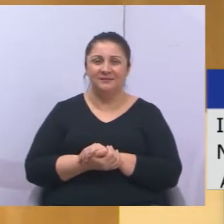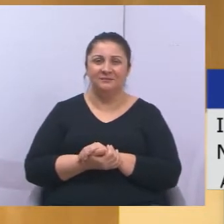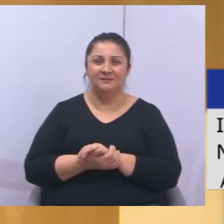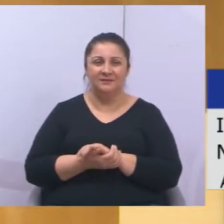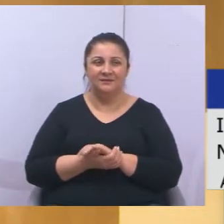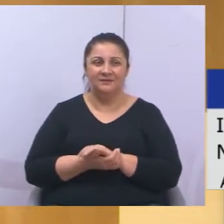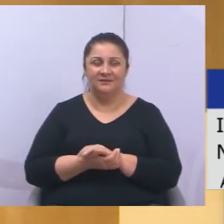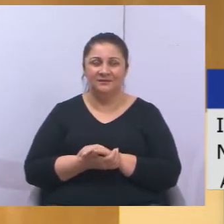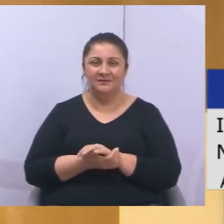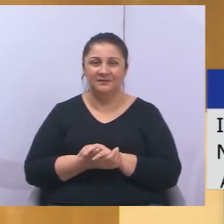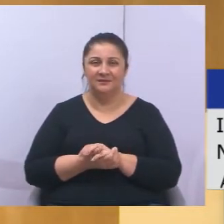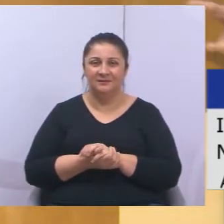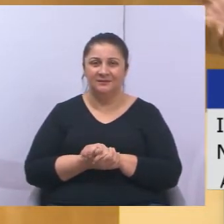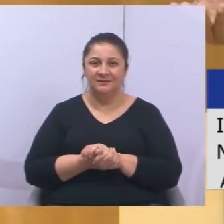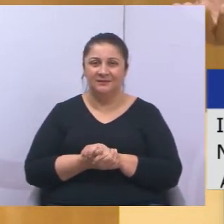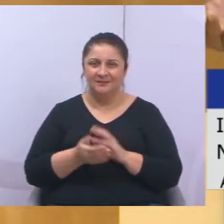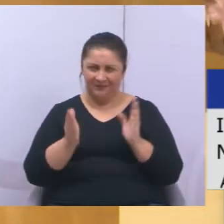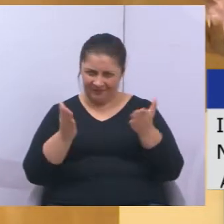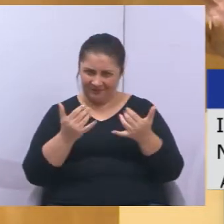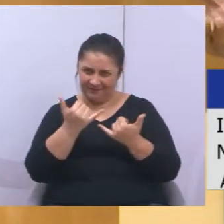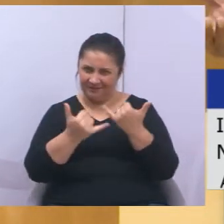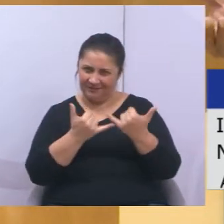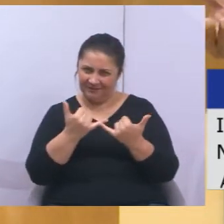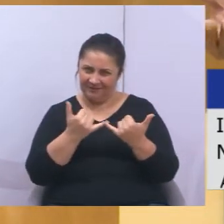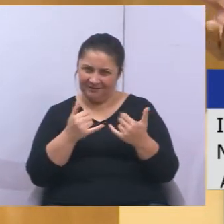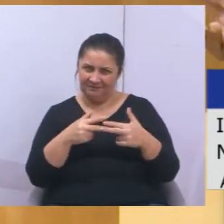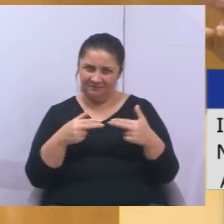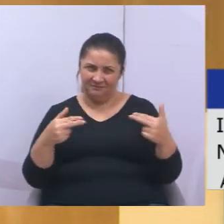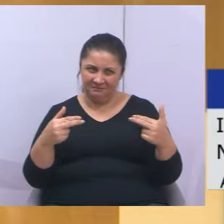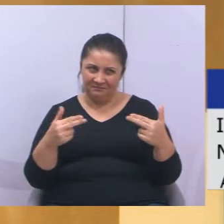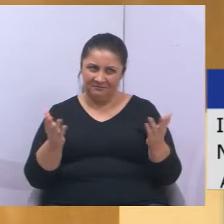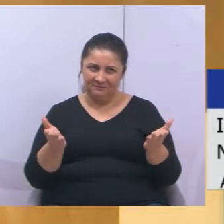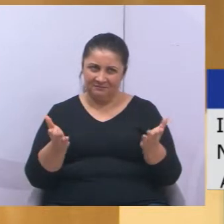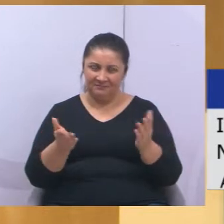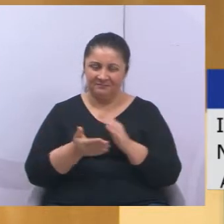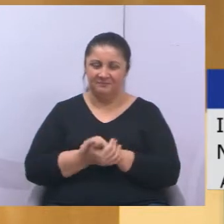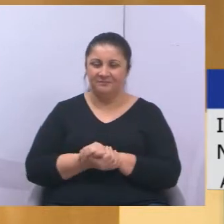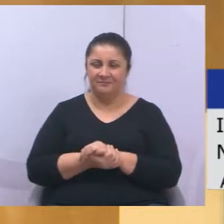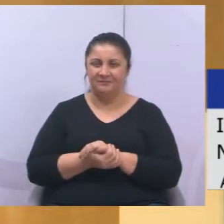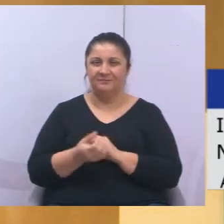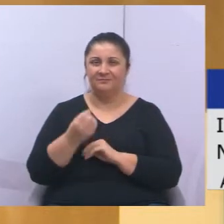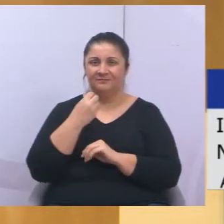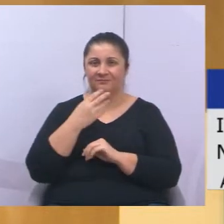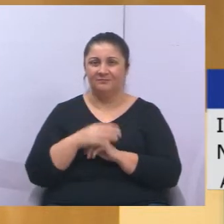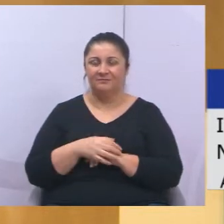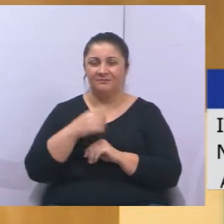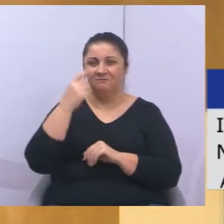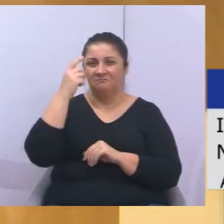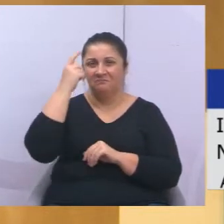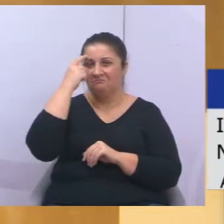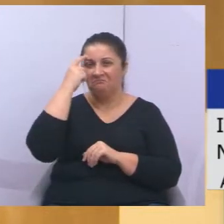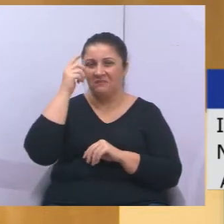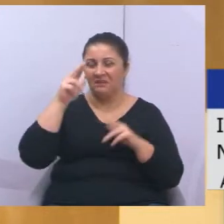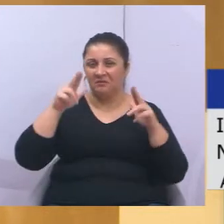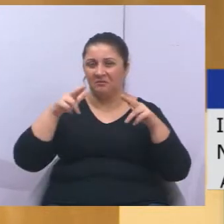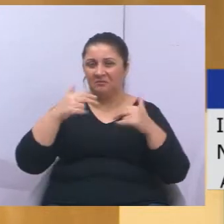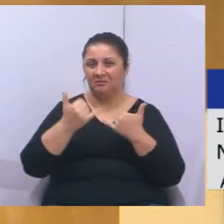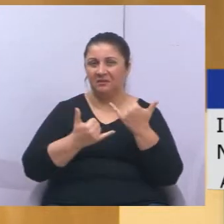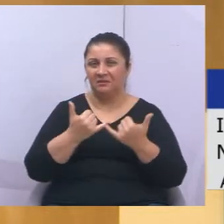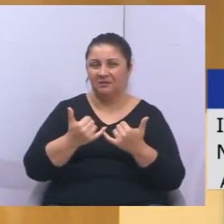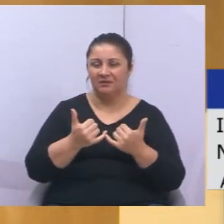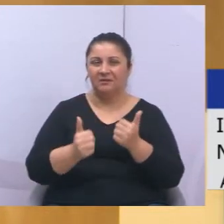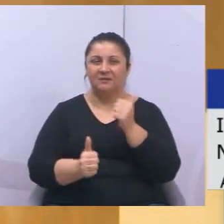coisa? Você já brincou alguma coisa, pelo menos, né? Ah, bom, pensei que nunca foi criança, um